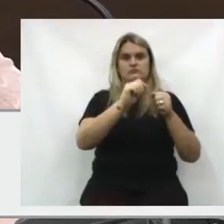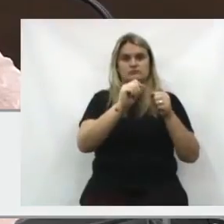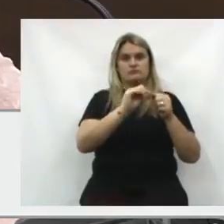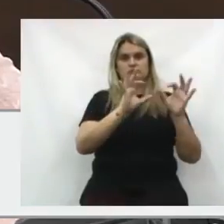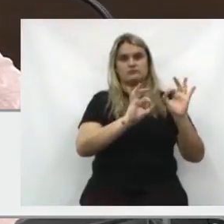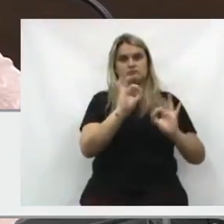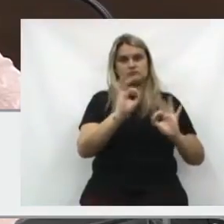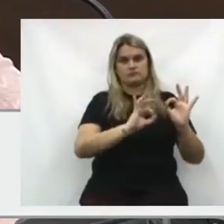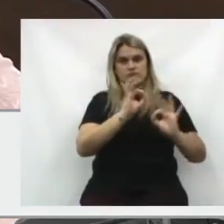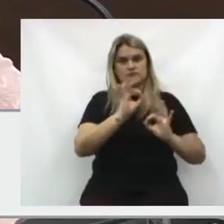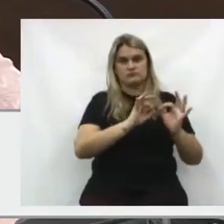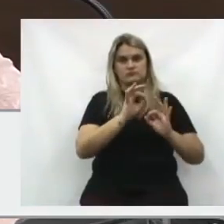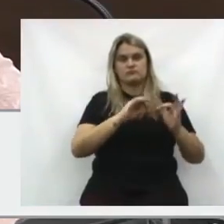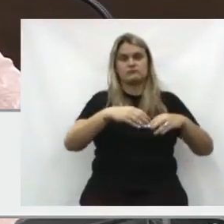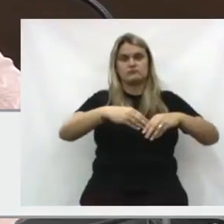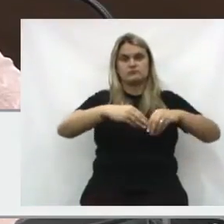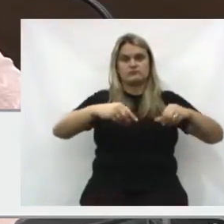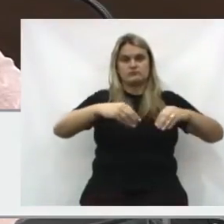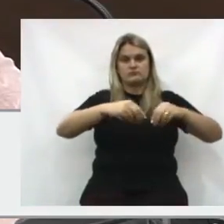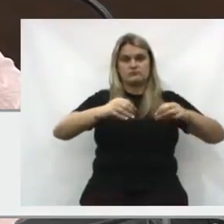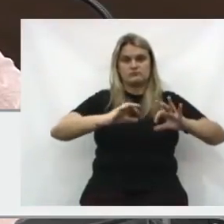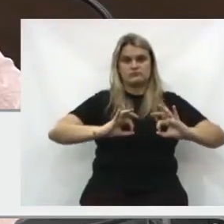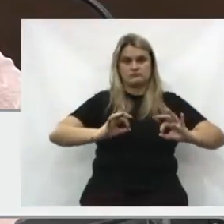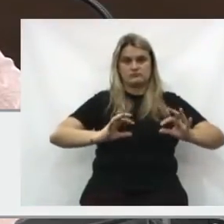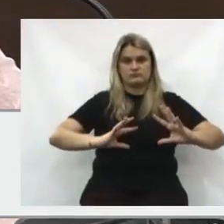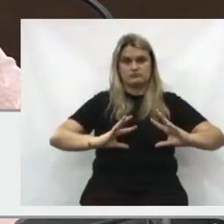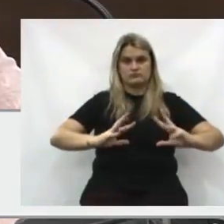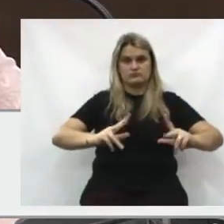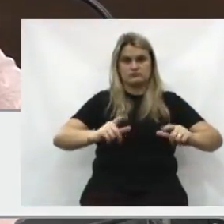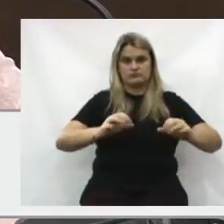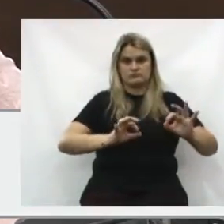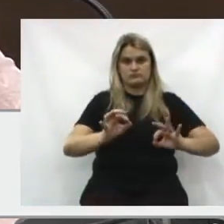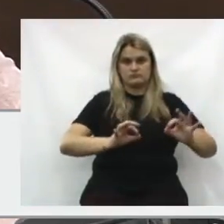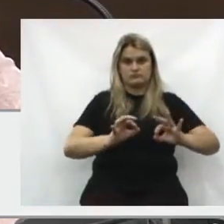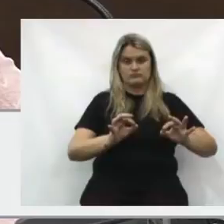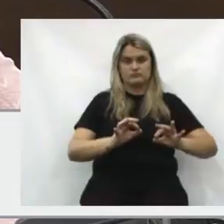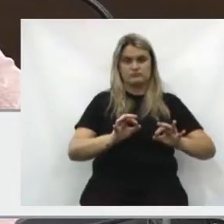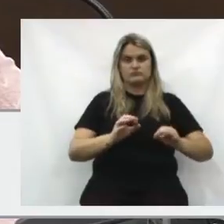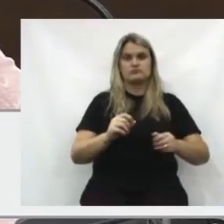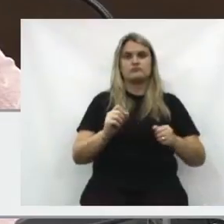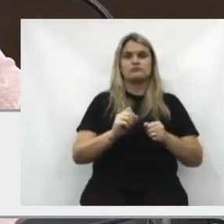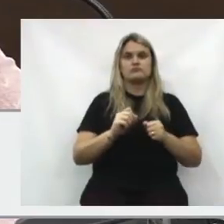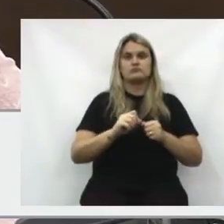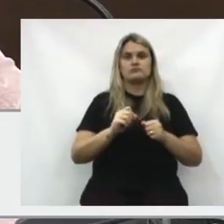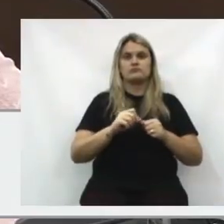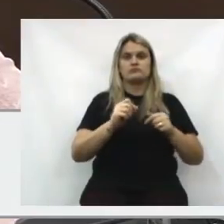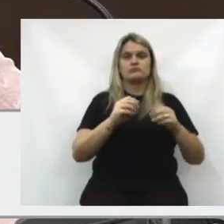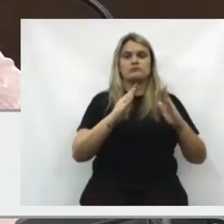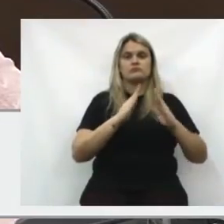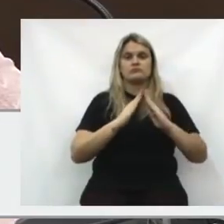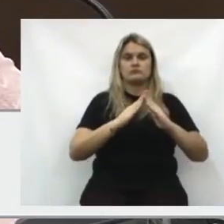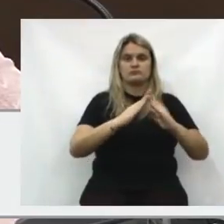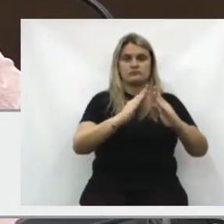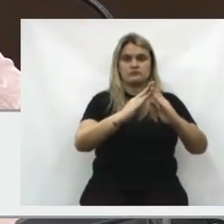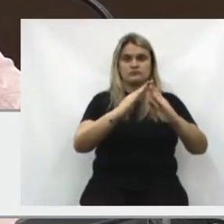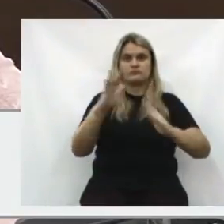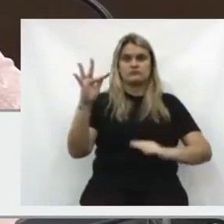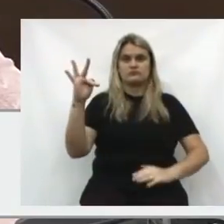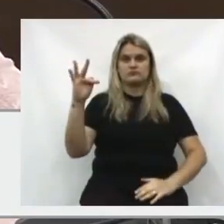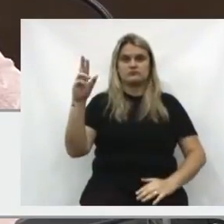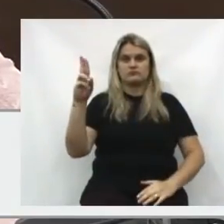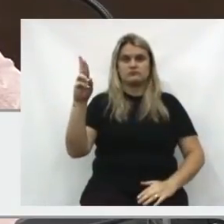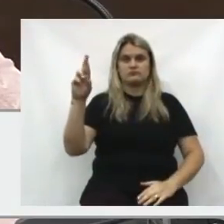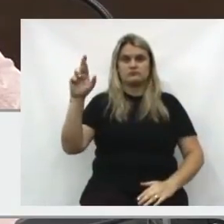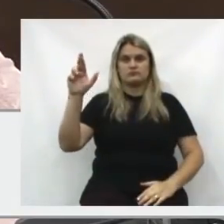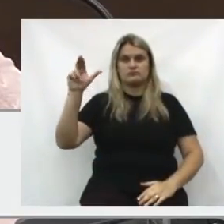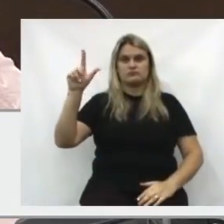Obras promover reparos e aterro e benfeitorias necessárias a partir do